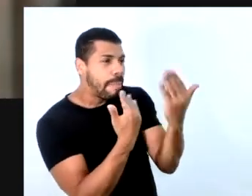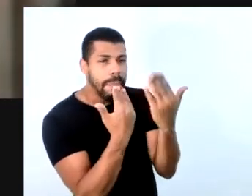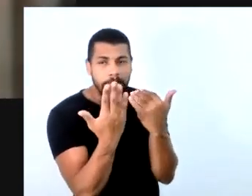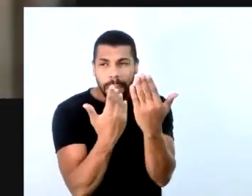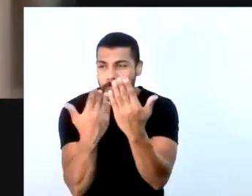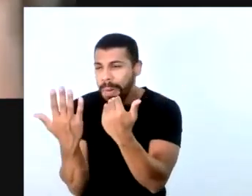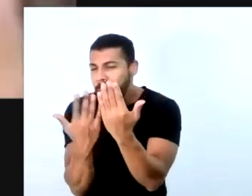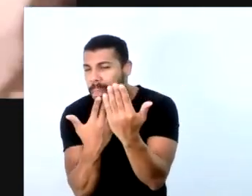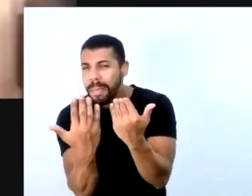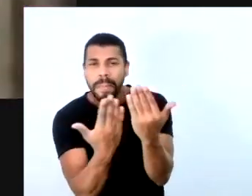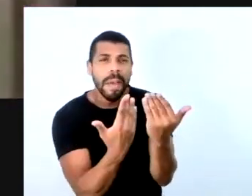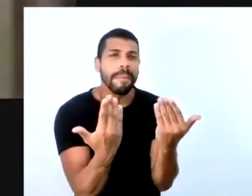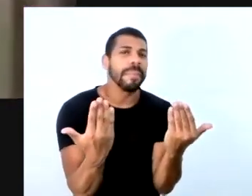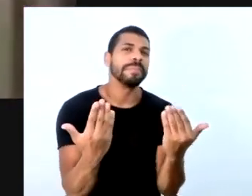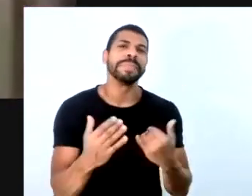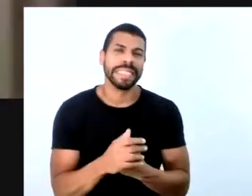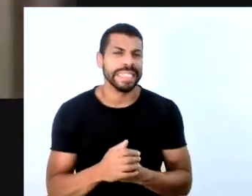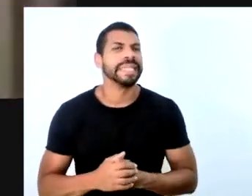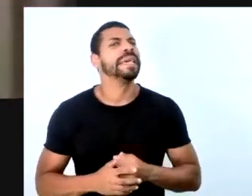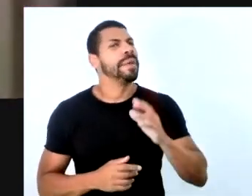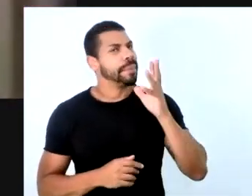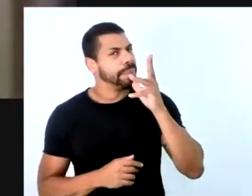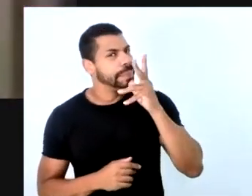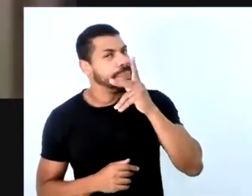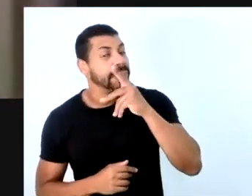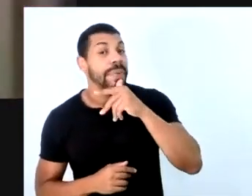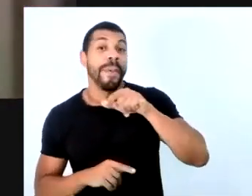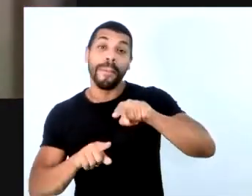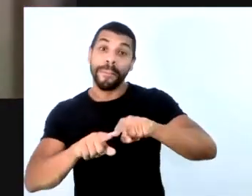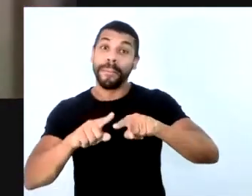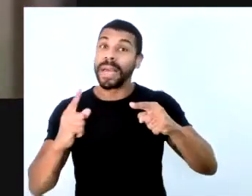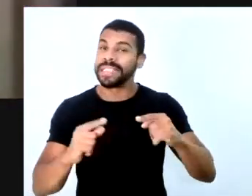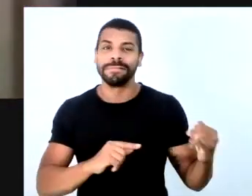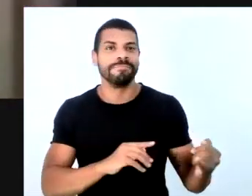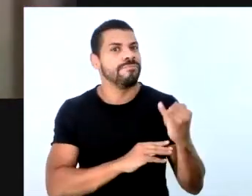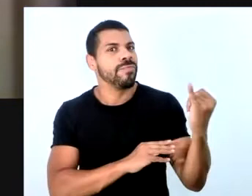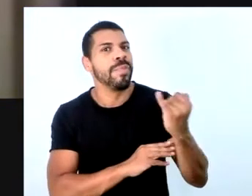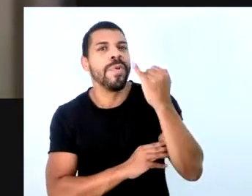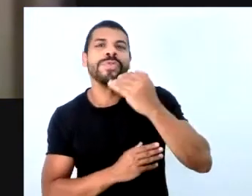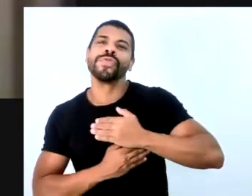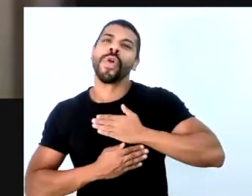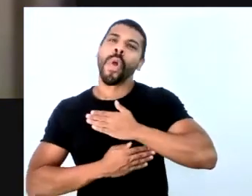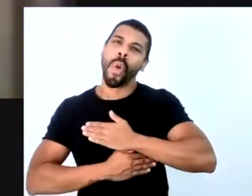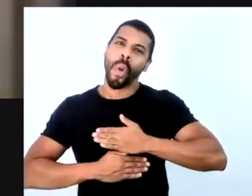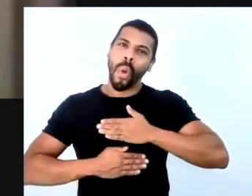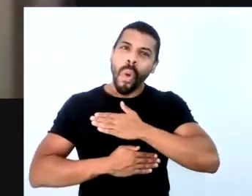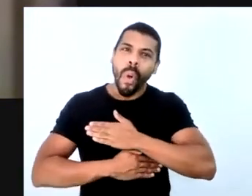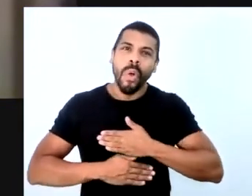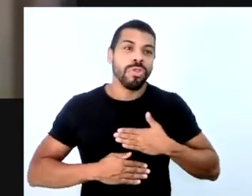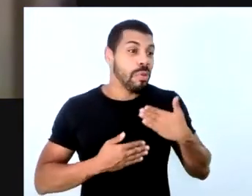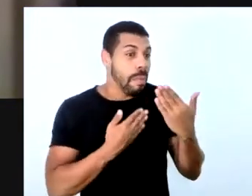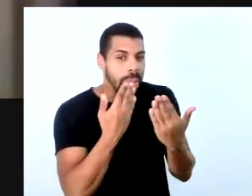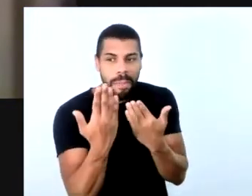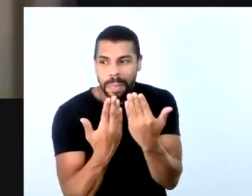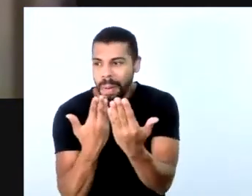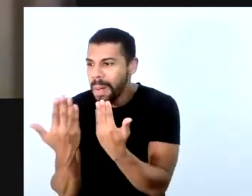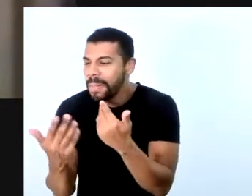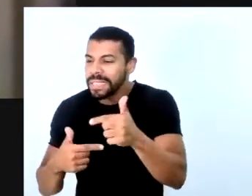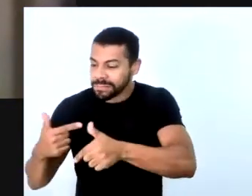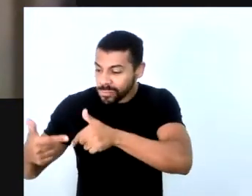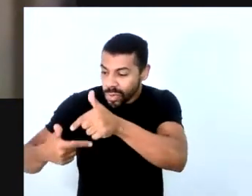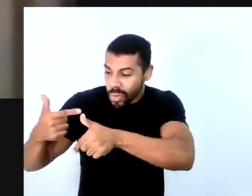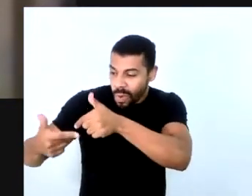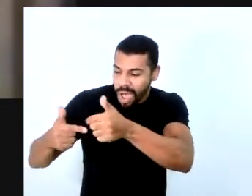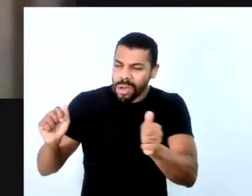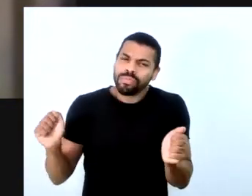pegava o celular, botava na tela, a gente tentava trocar junto. E era um processo muito importante, porque eu